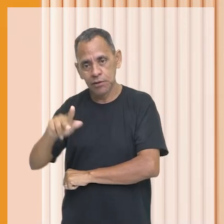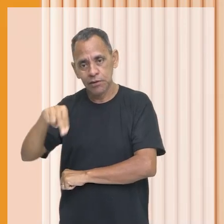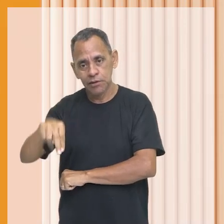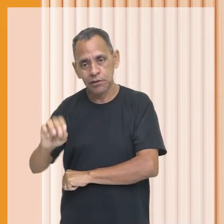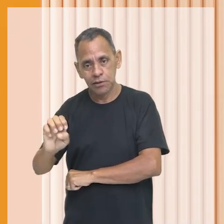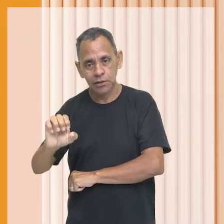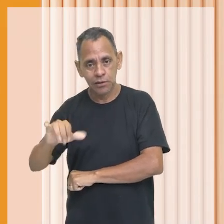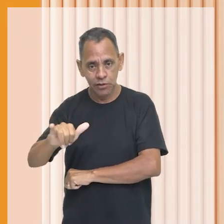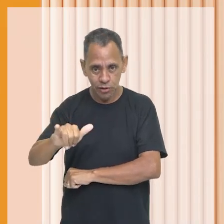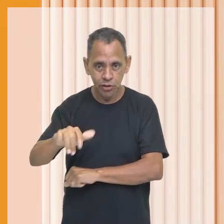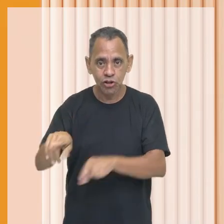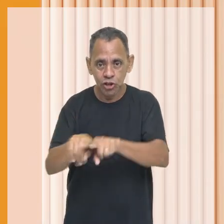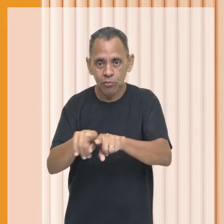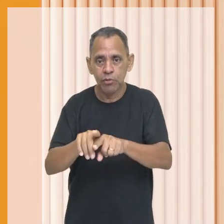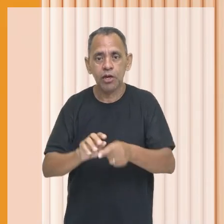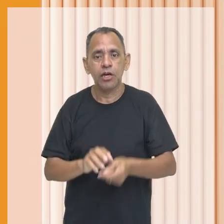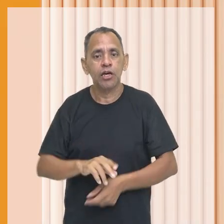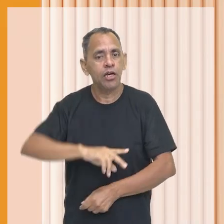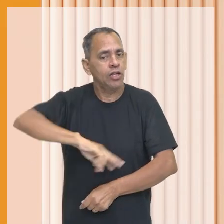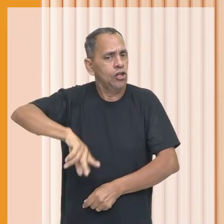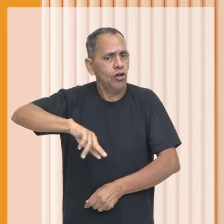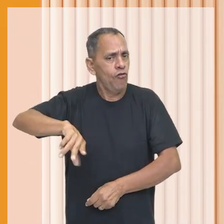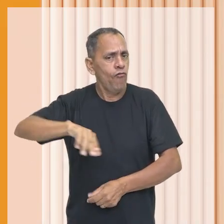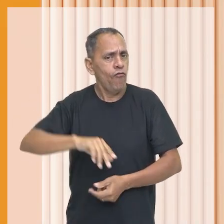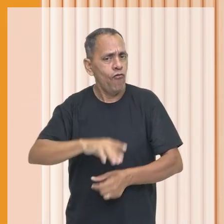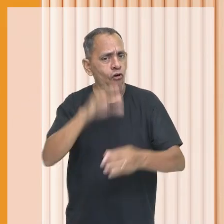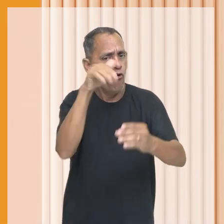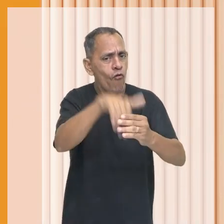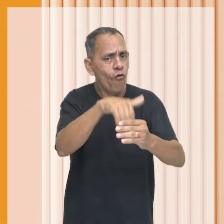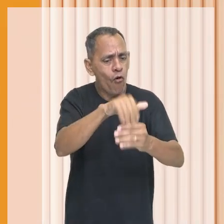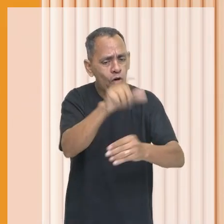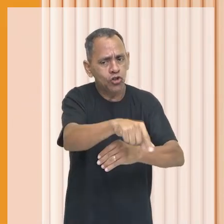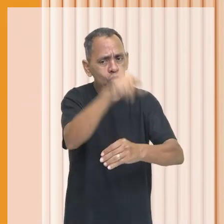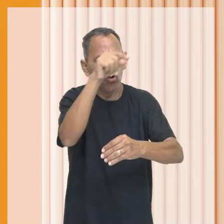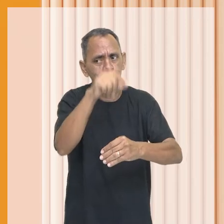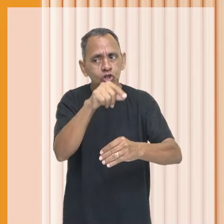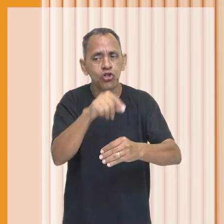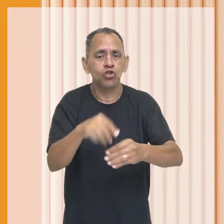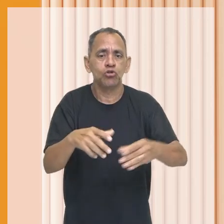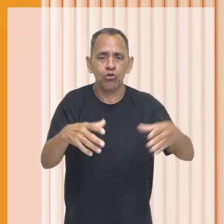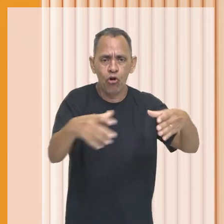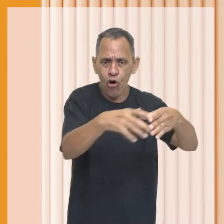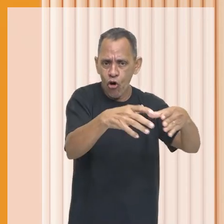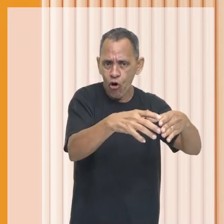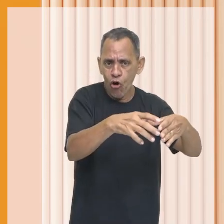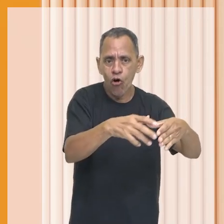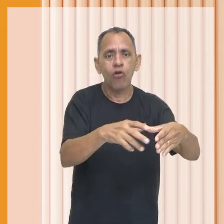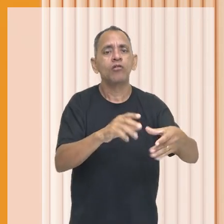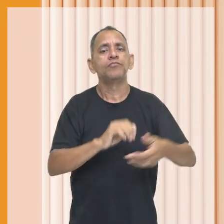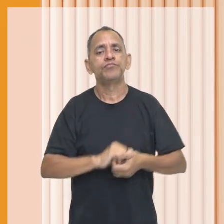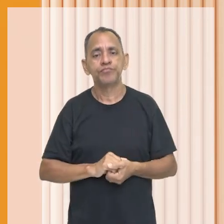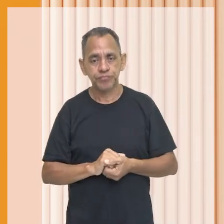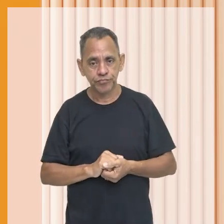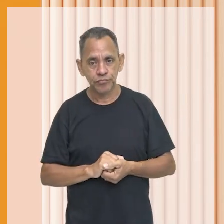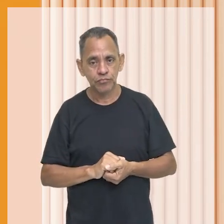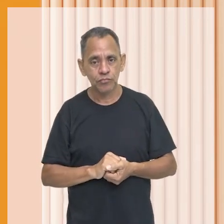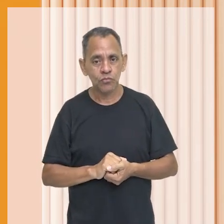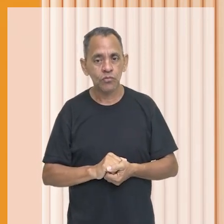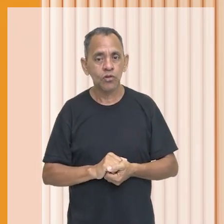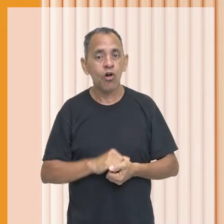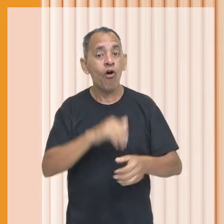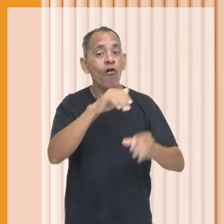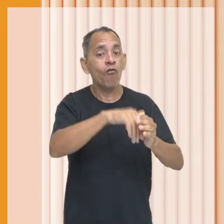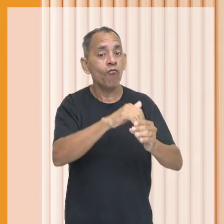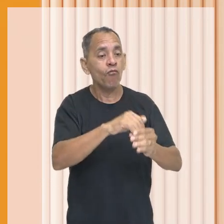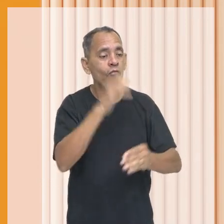ele não foi eleito por voto direto, ok? Ainda se mantinha aquele esquema ali anterior de que